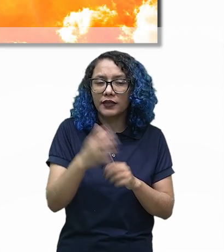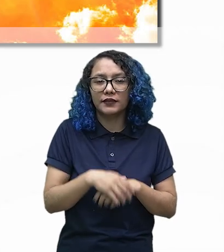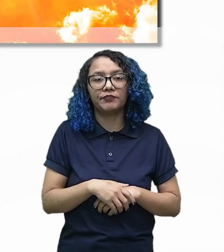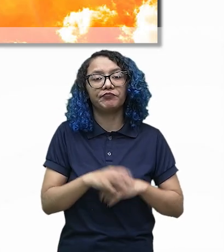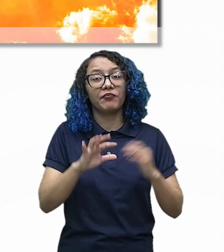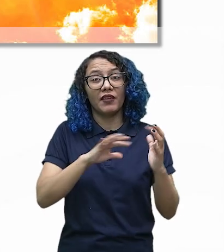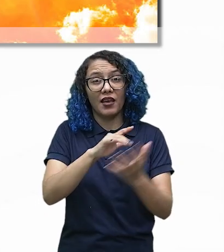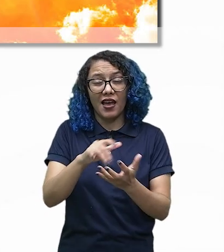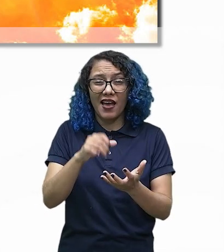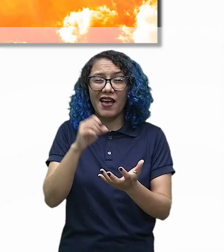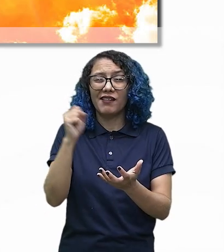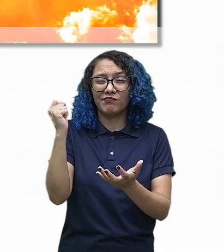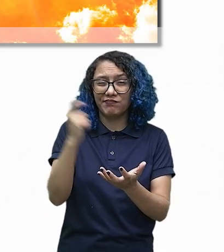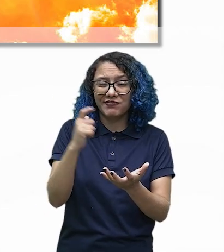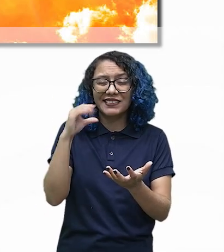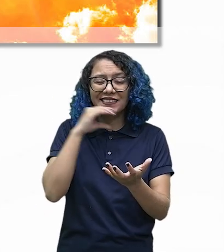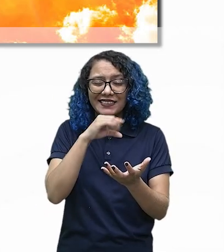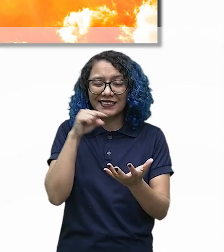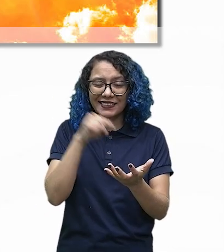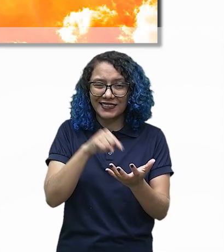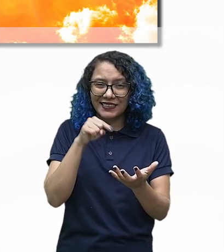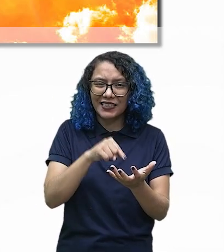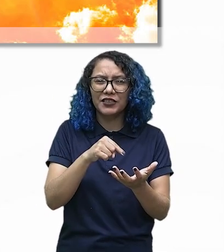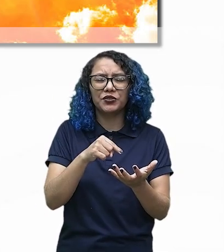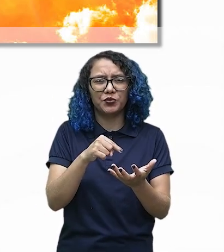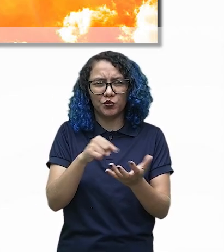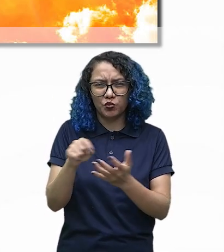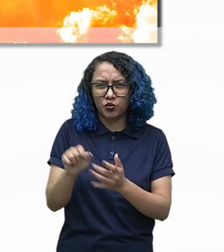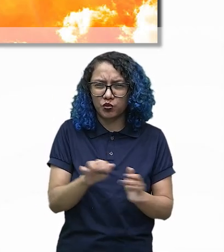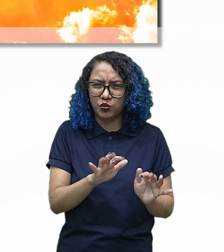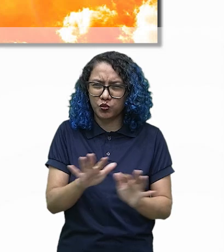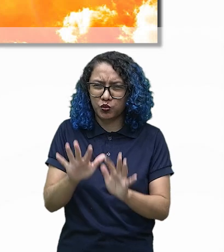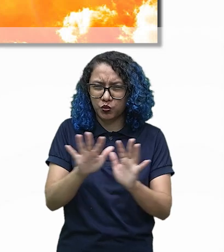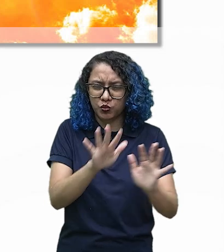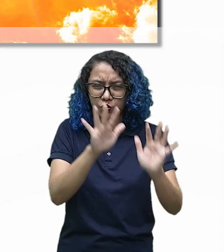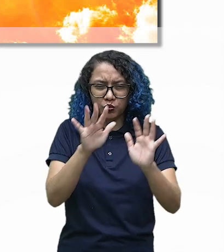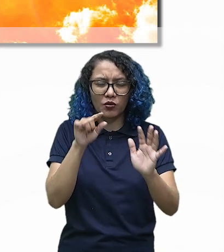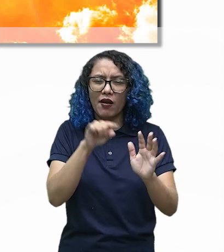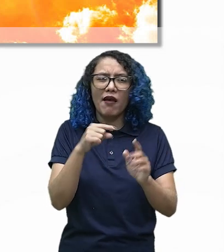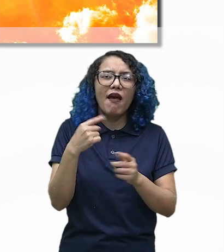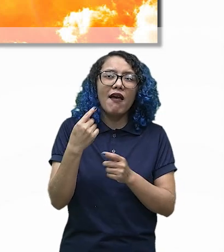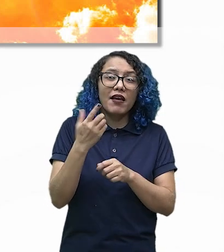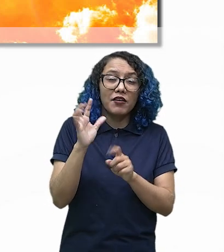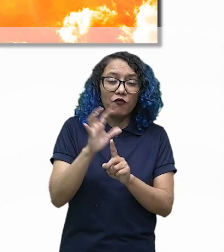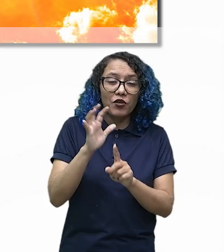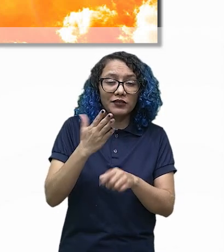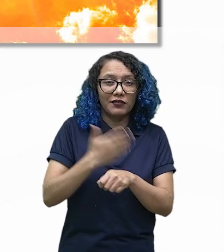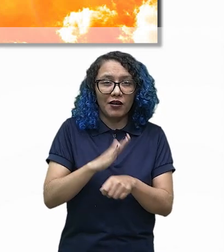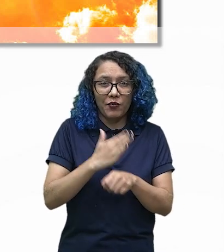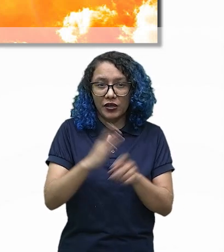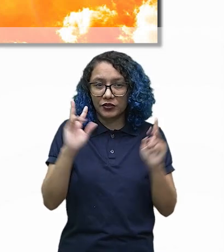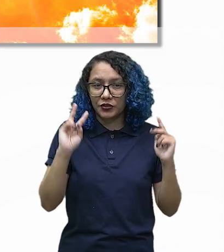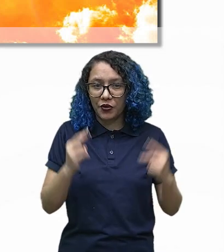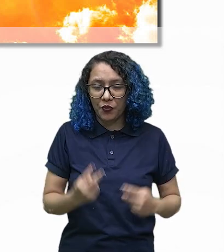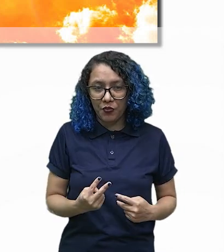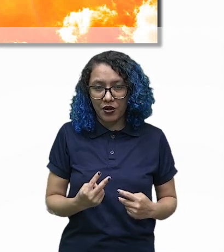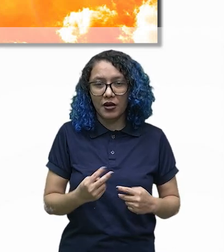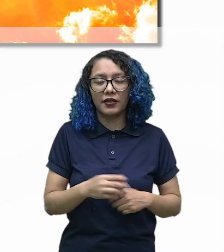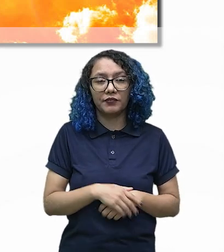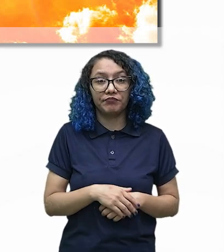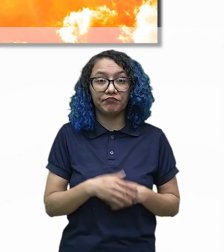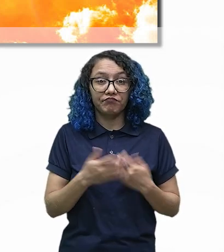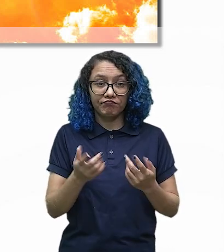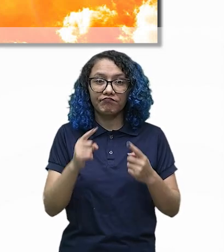pela intensificação do efeito estufa devido às atividades humanas. Então, percebam aí que nós temos